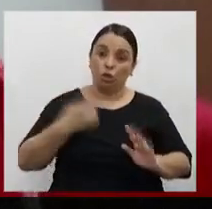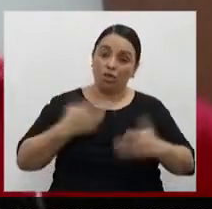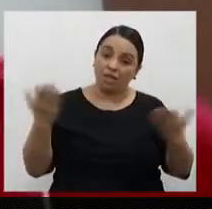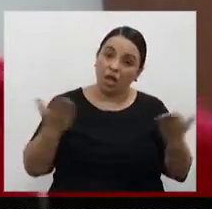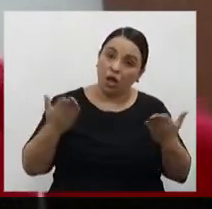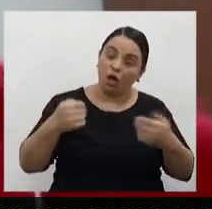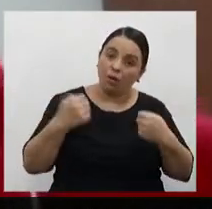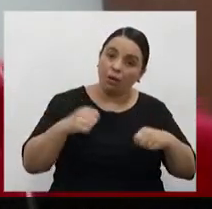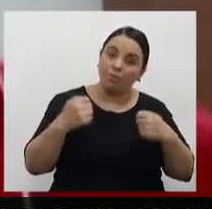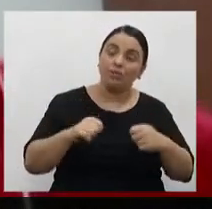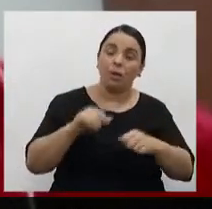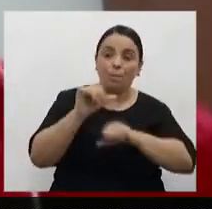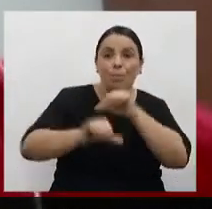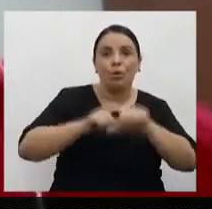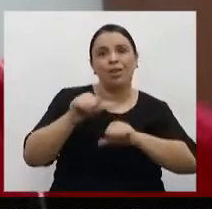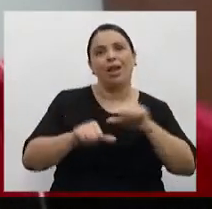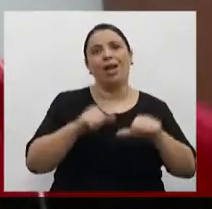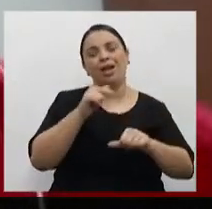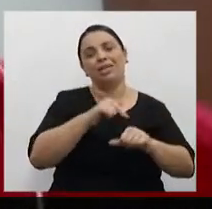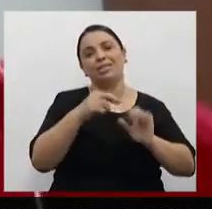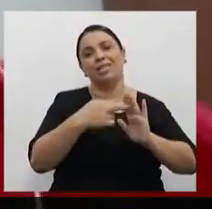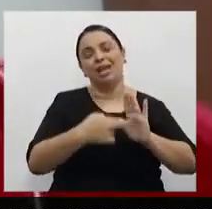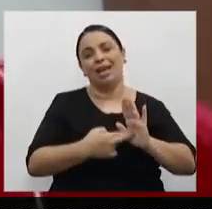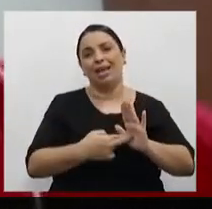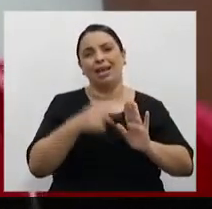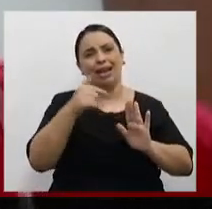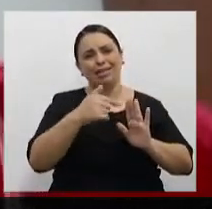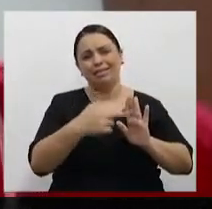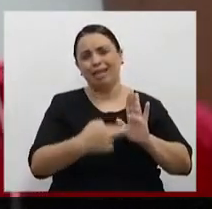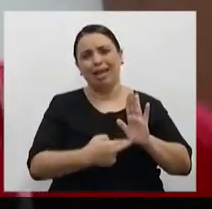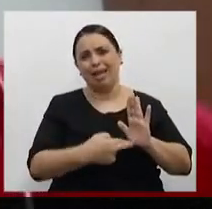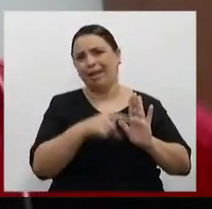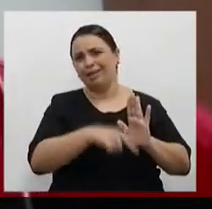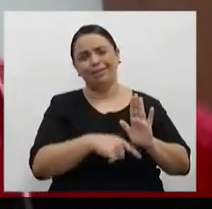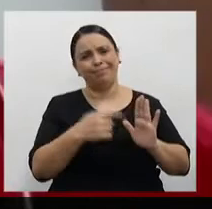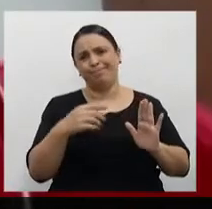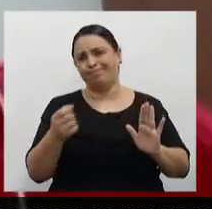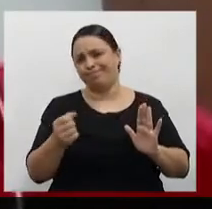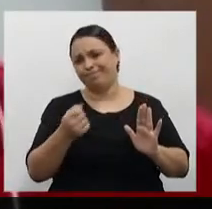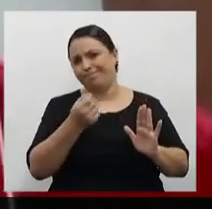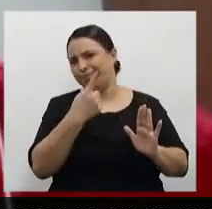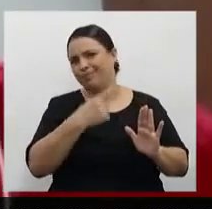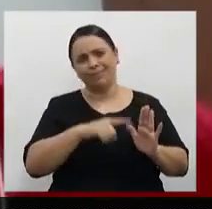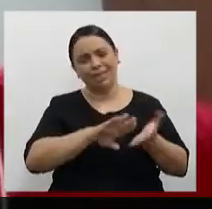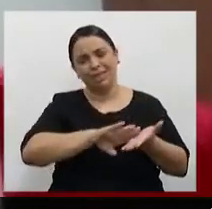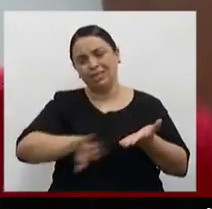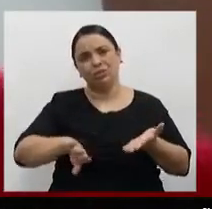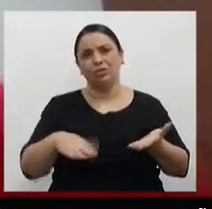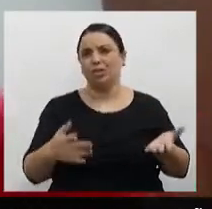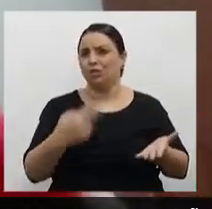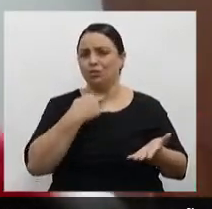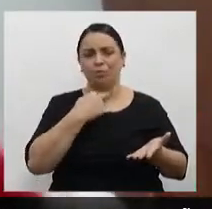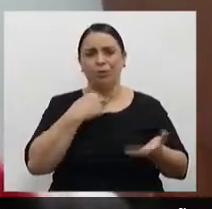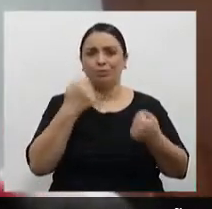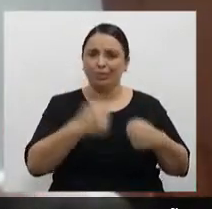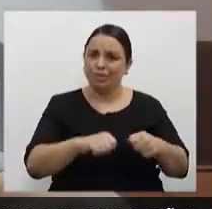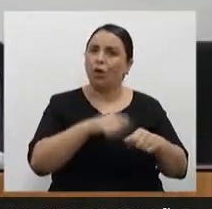lógica, a meu ver, dramática e extremamente excludente. Muito